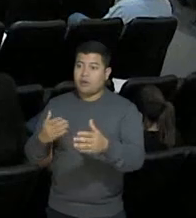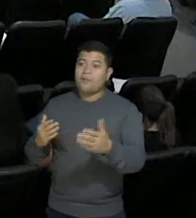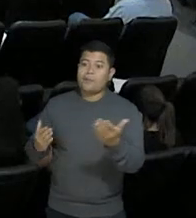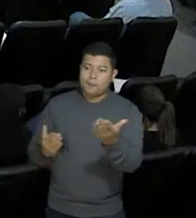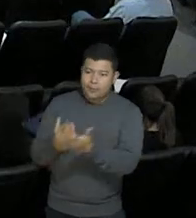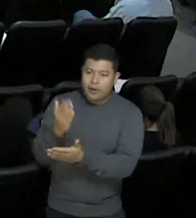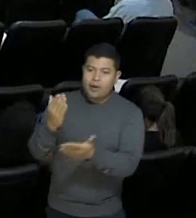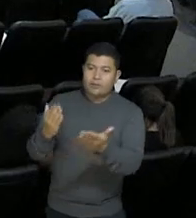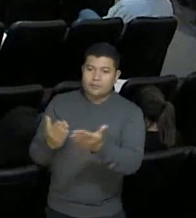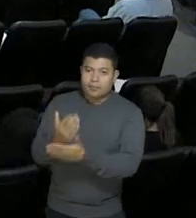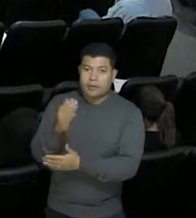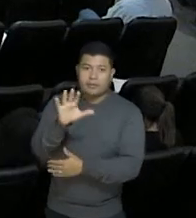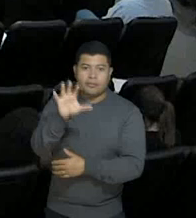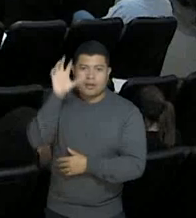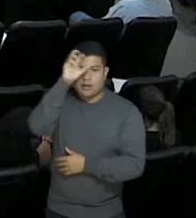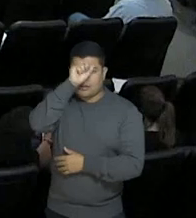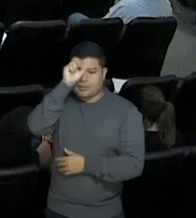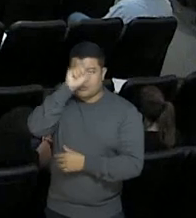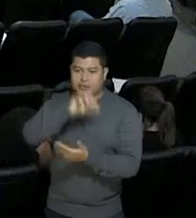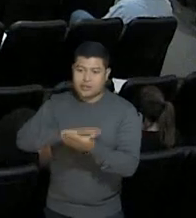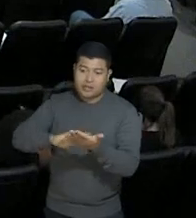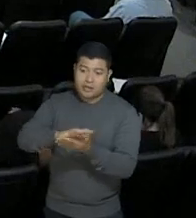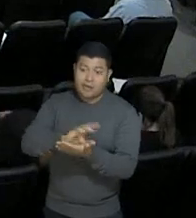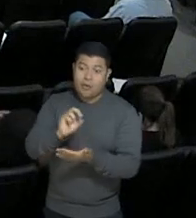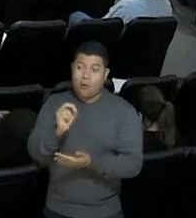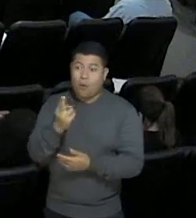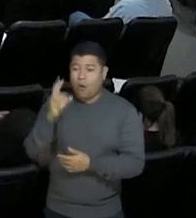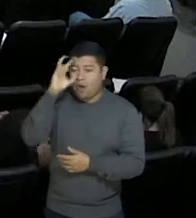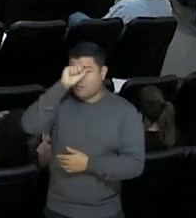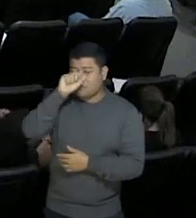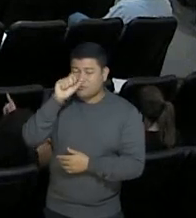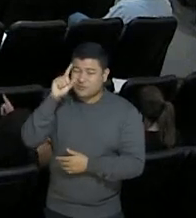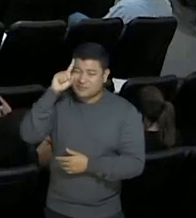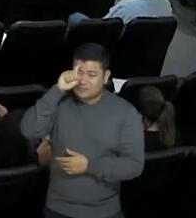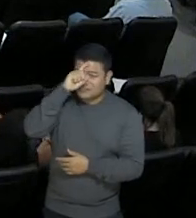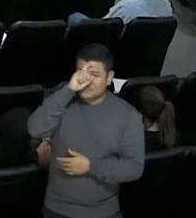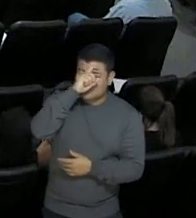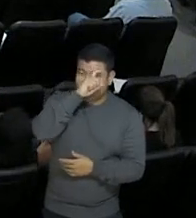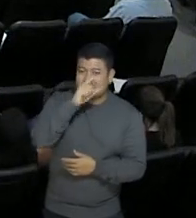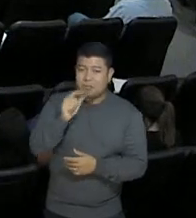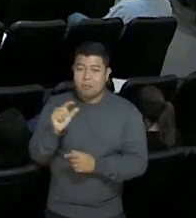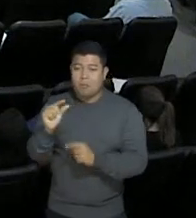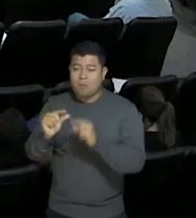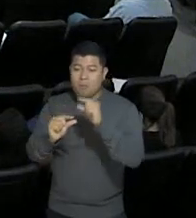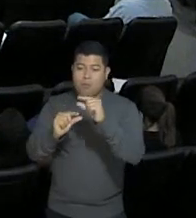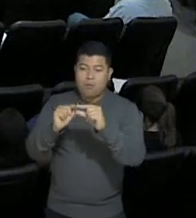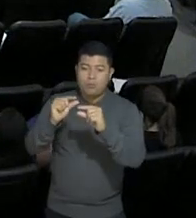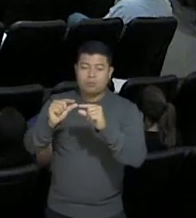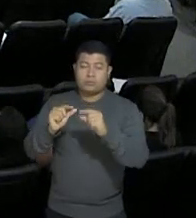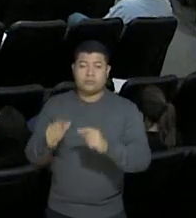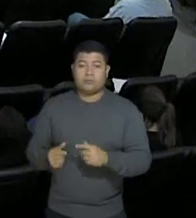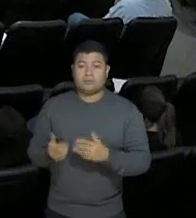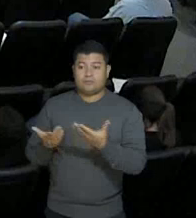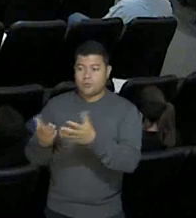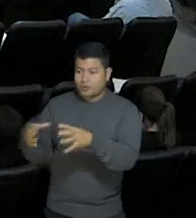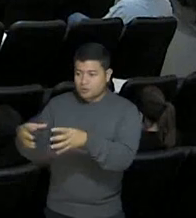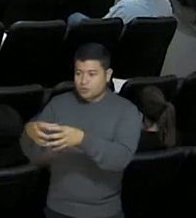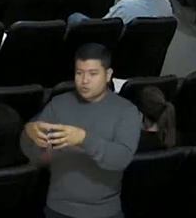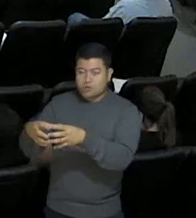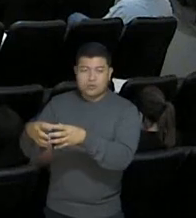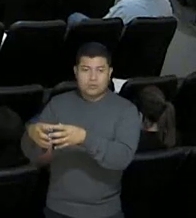não aprendem, ou aprendem muito precariamente, e esse público específico não tinha um